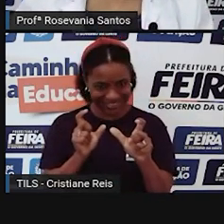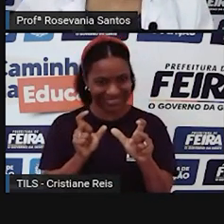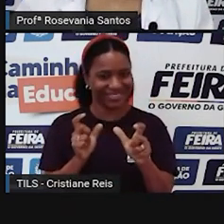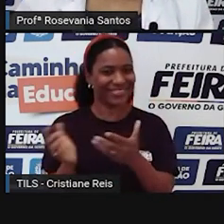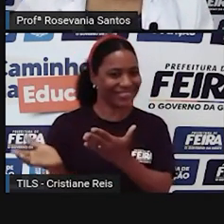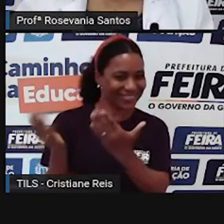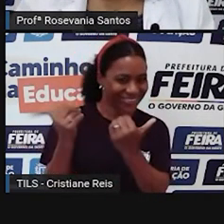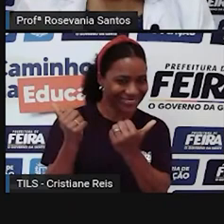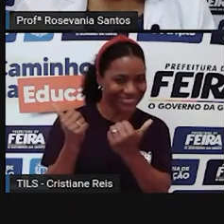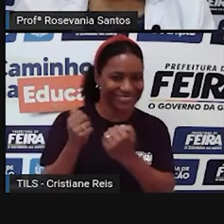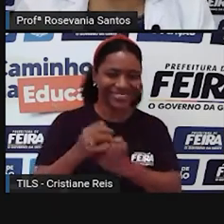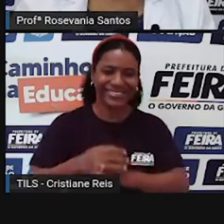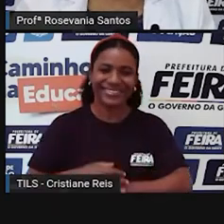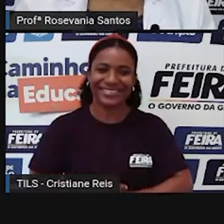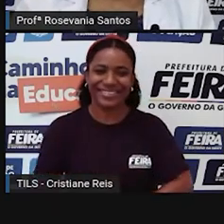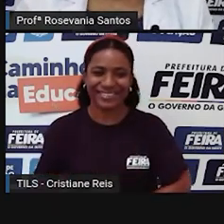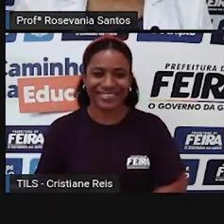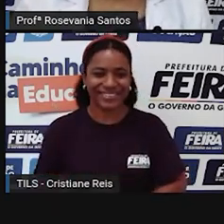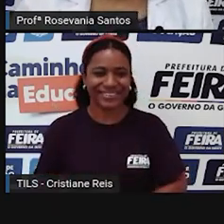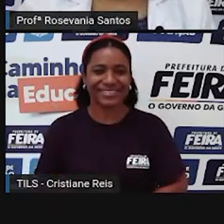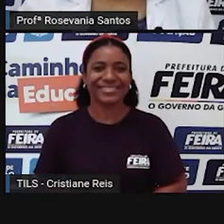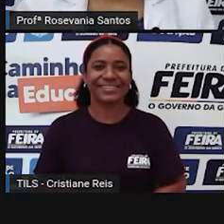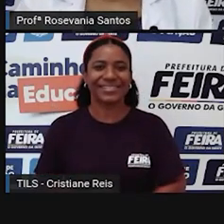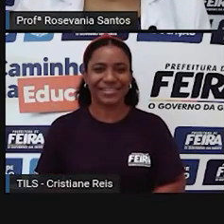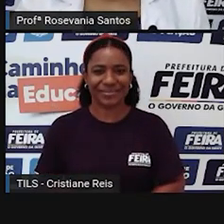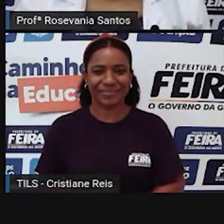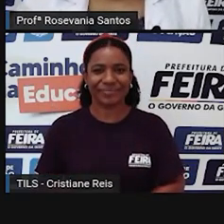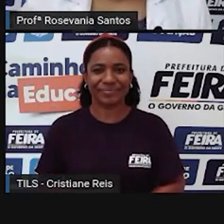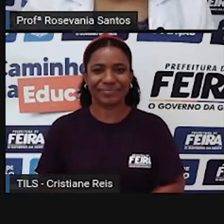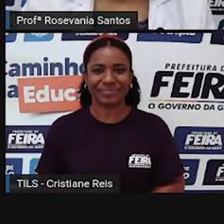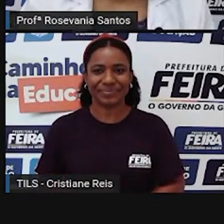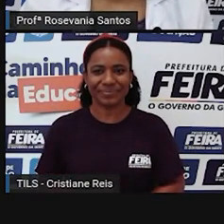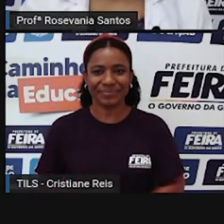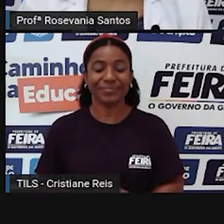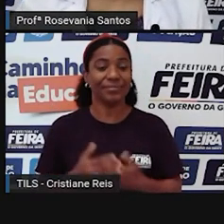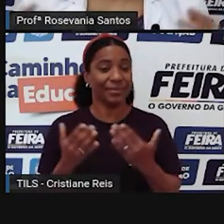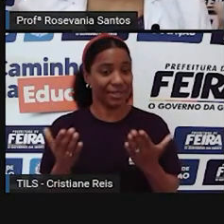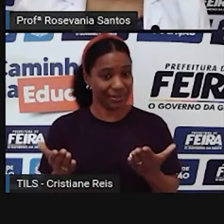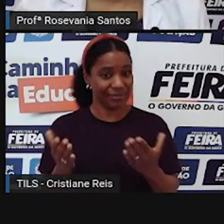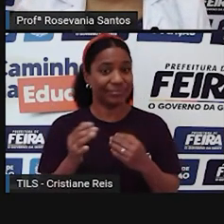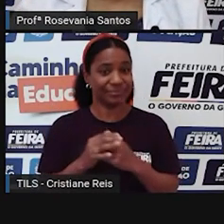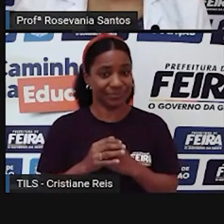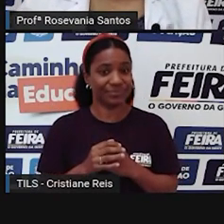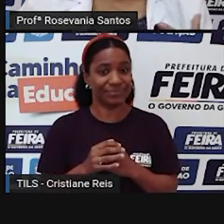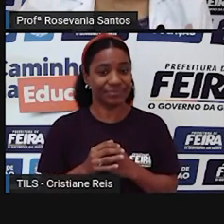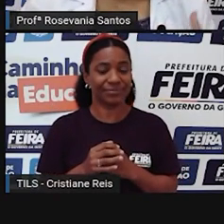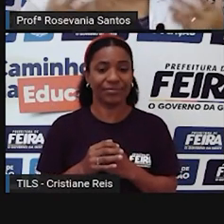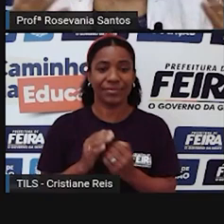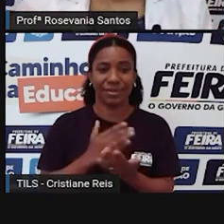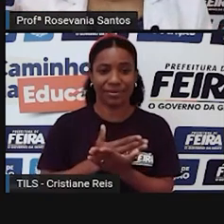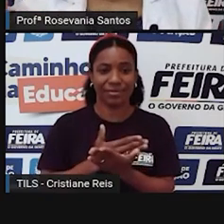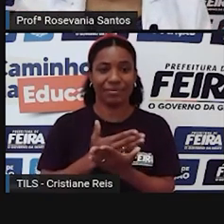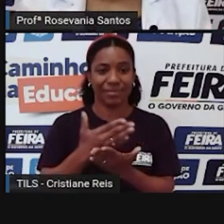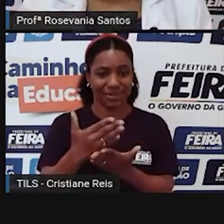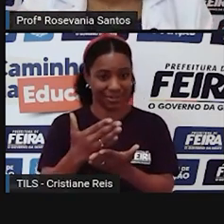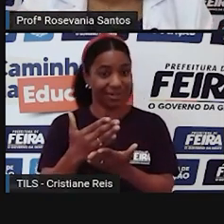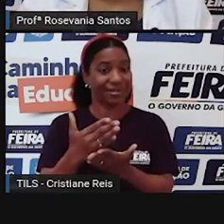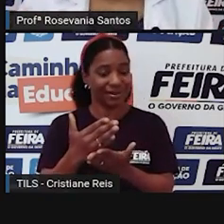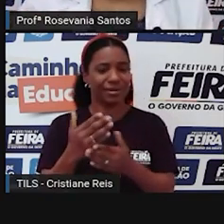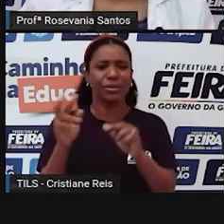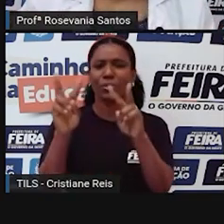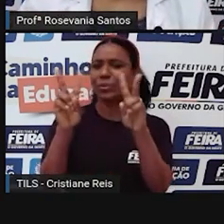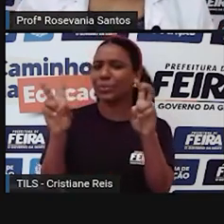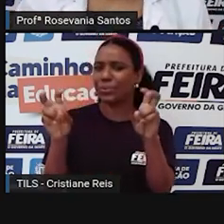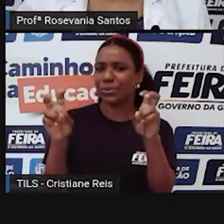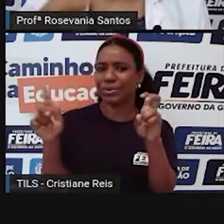Bom, só para a gente entender, acabou passando um pouquinho, né? Só para a gente entender, vamos começar com o próprio estudo da